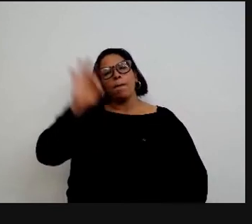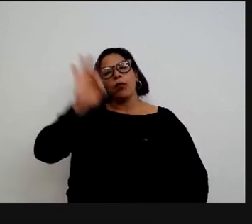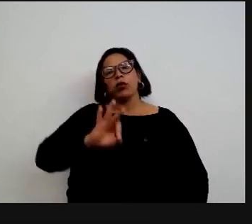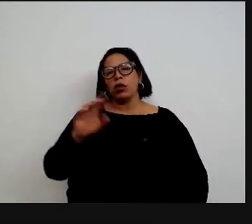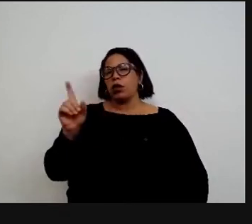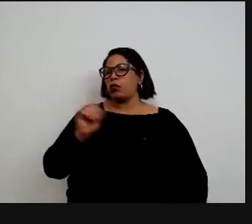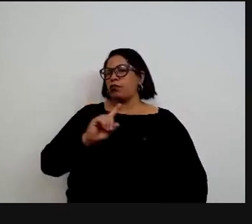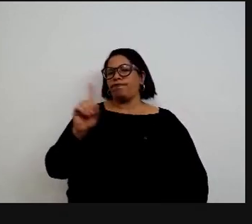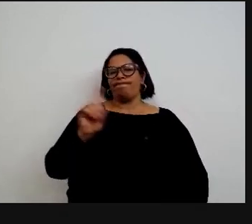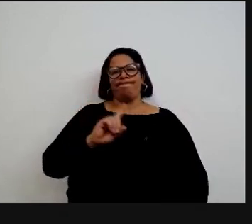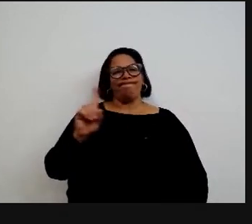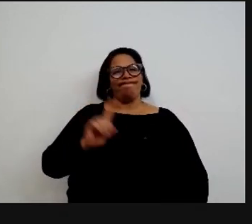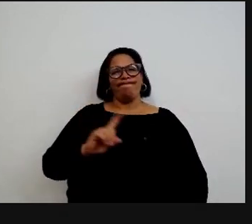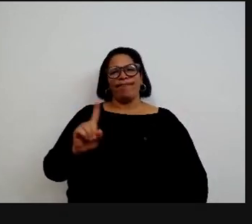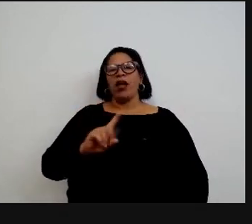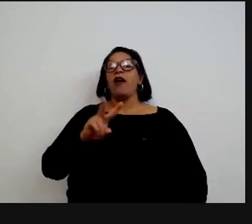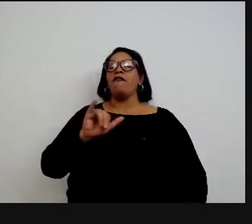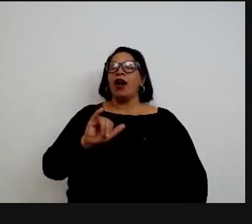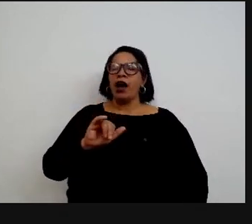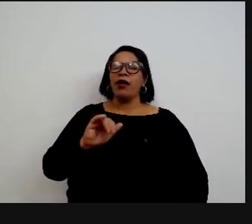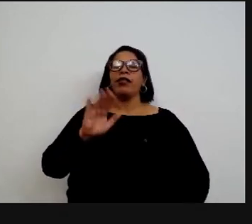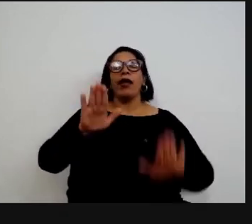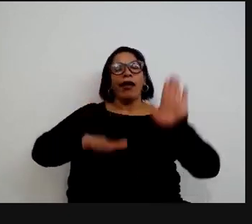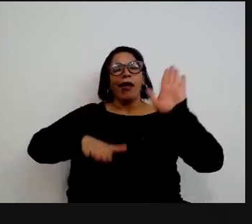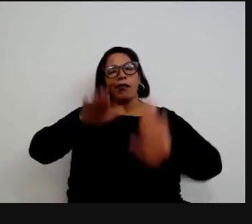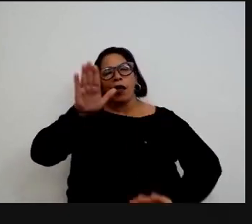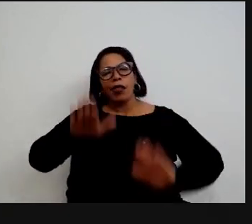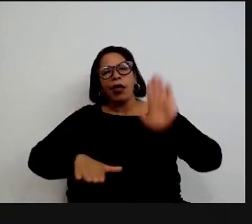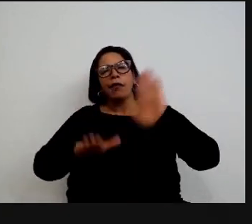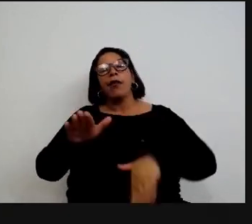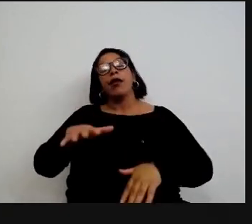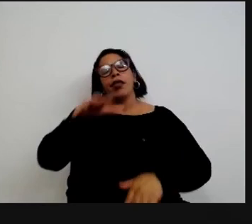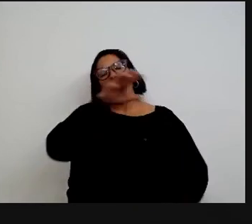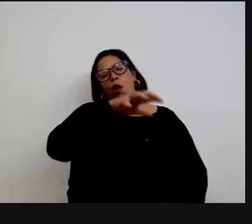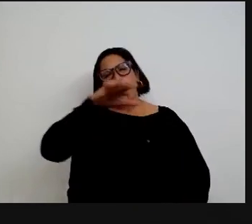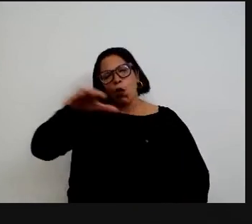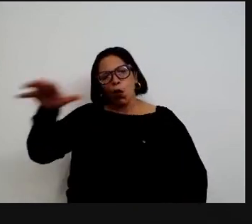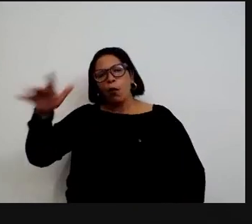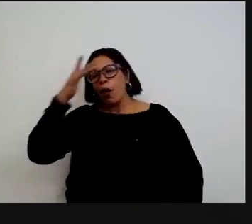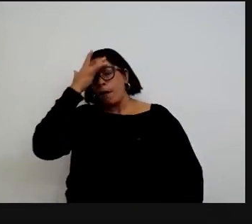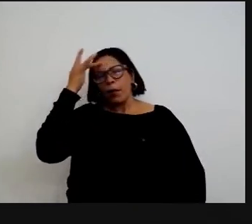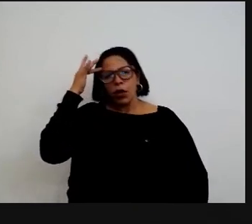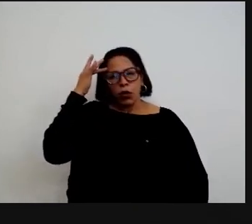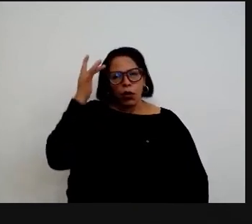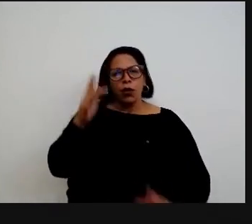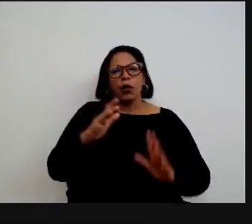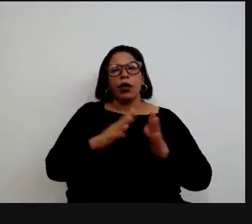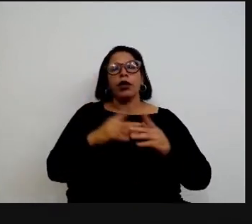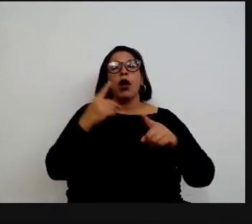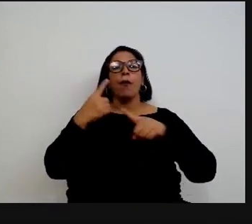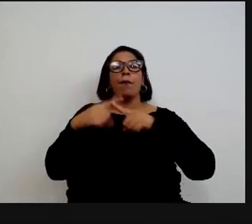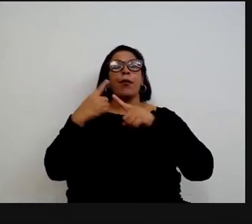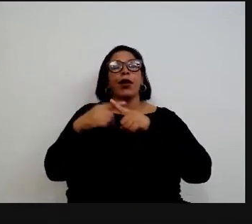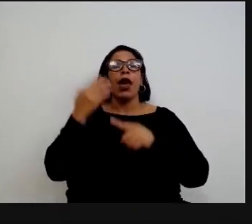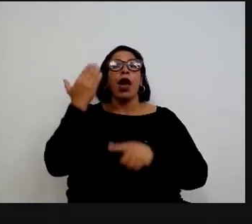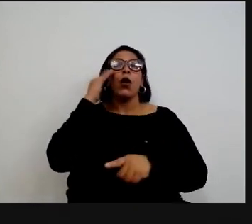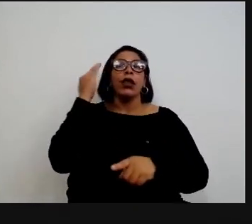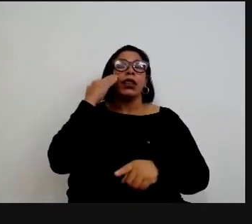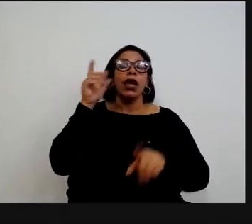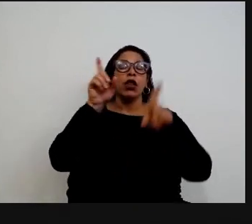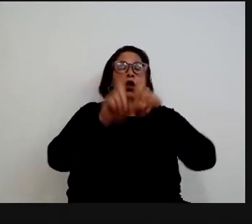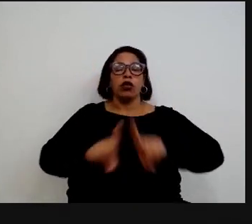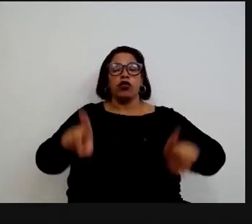mundo. Ela vai ter as suas nuances de permear por uma grande parte das pessoas, né? Até porque eu entendo